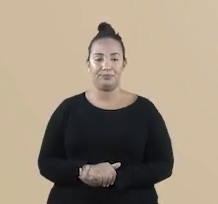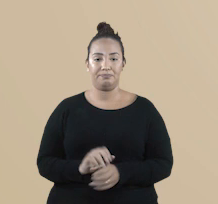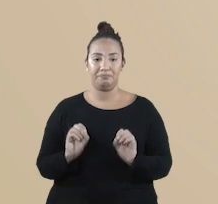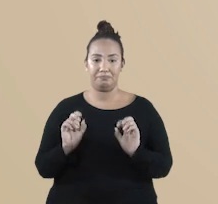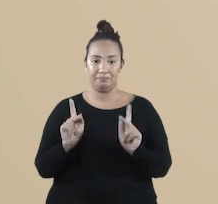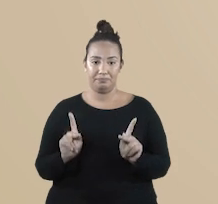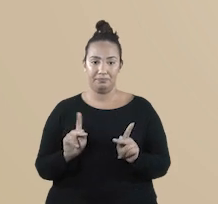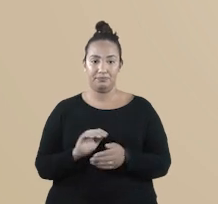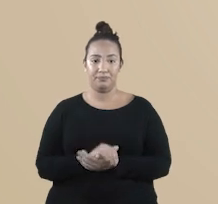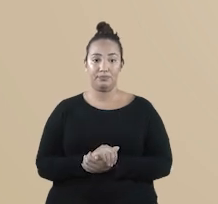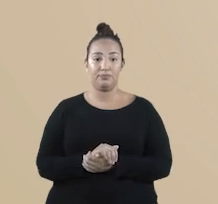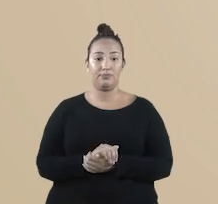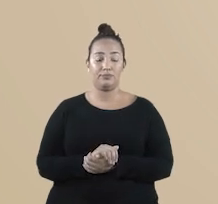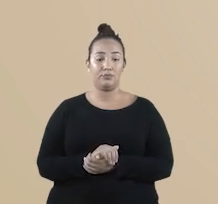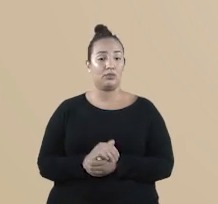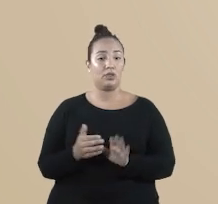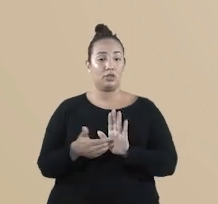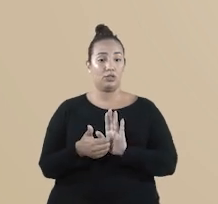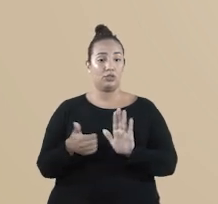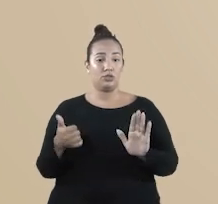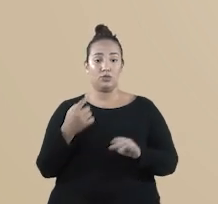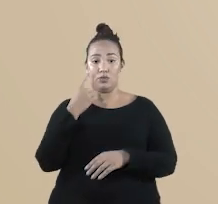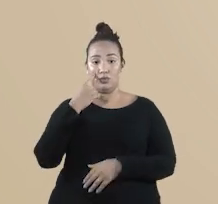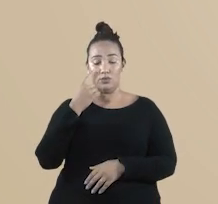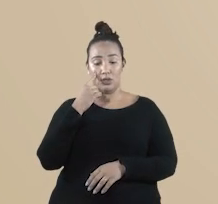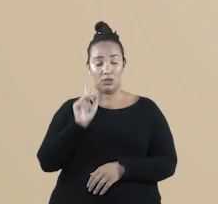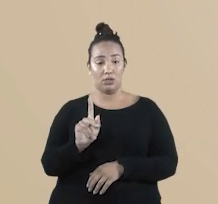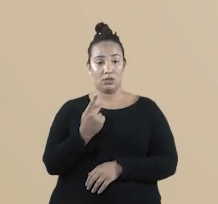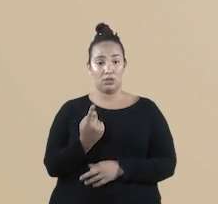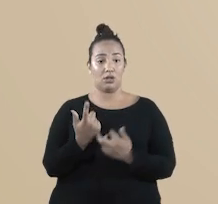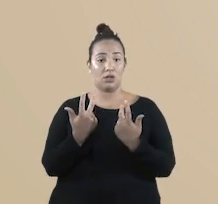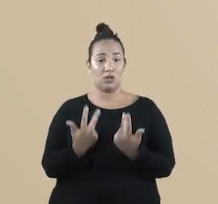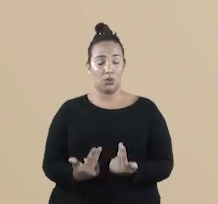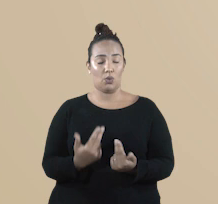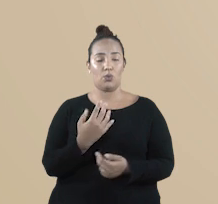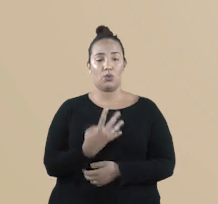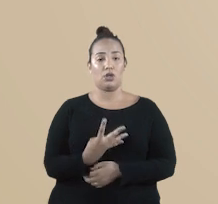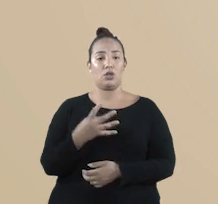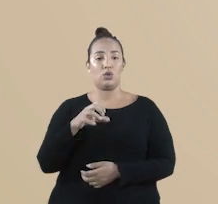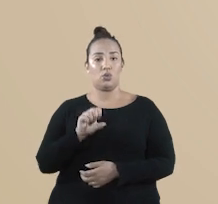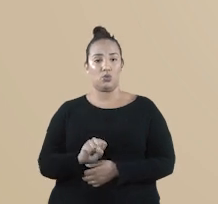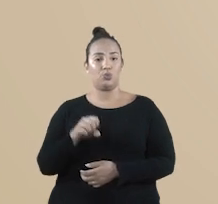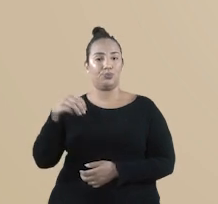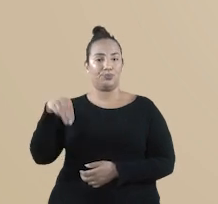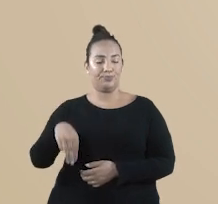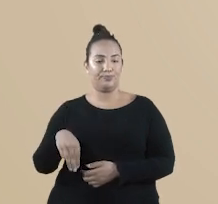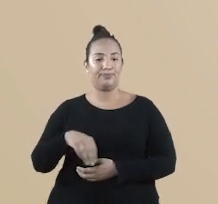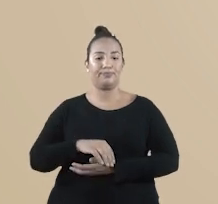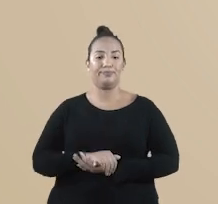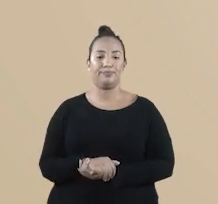2.304, ok? Extraindo a raiz, teremos que h é igual a